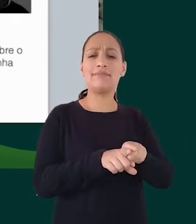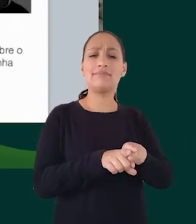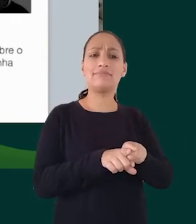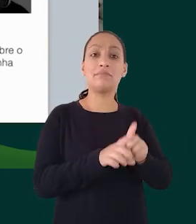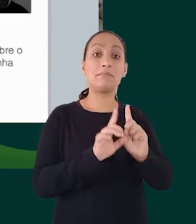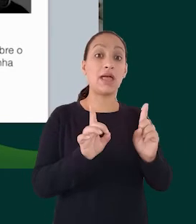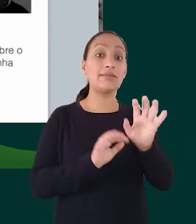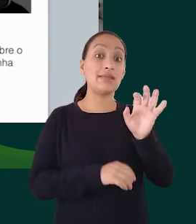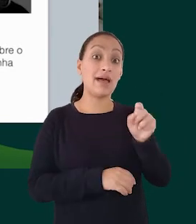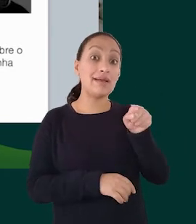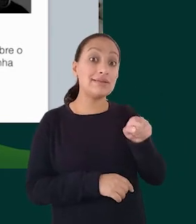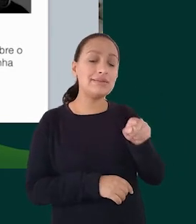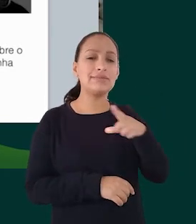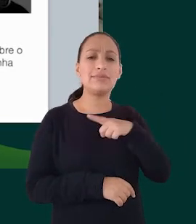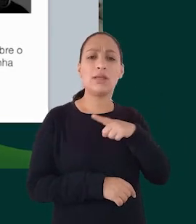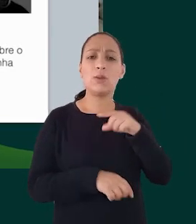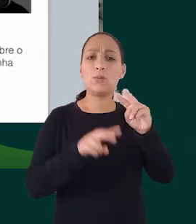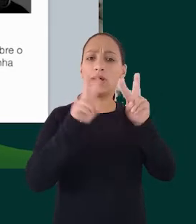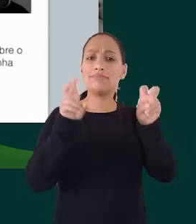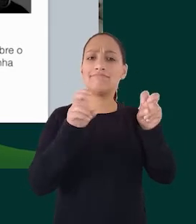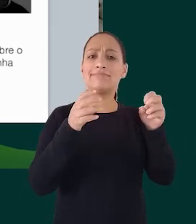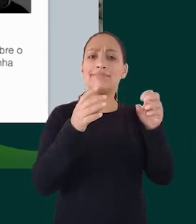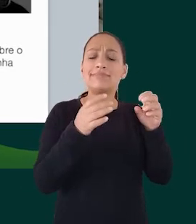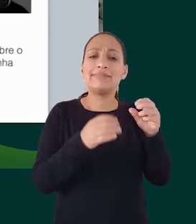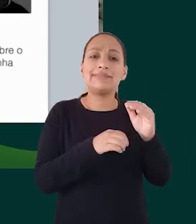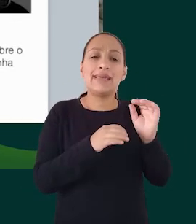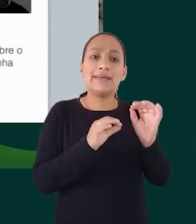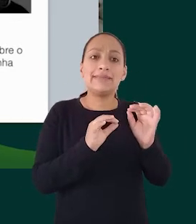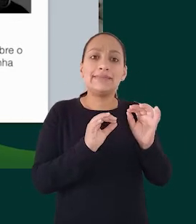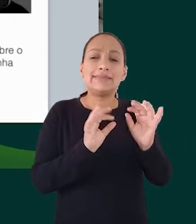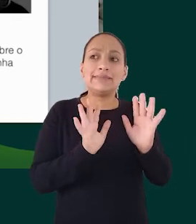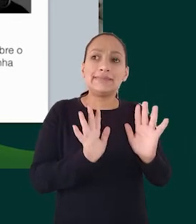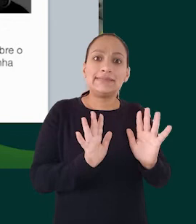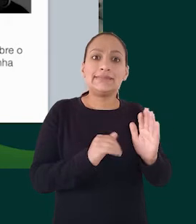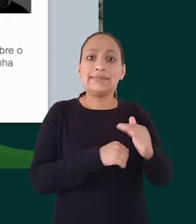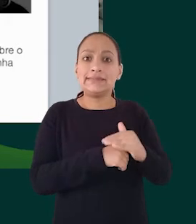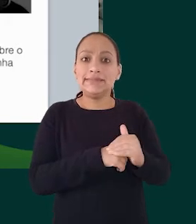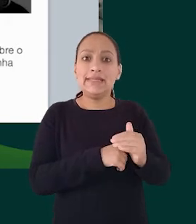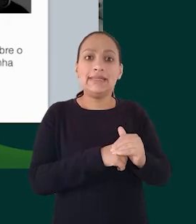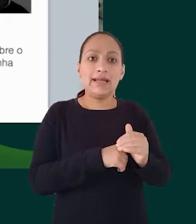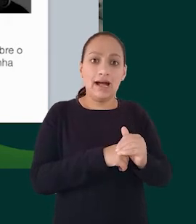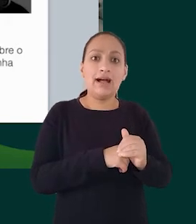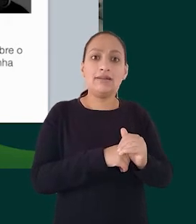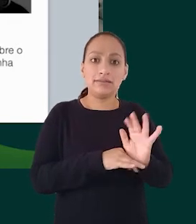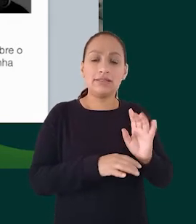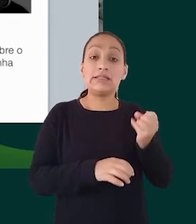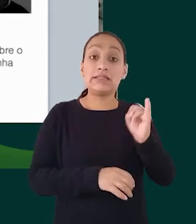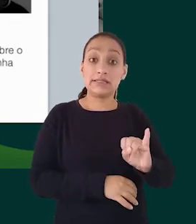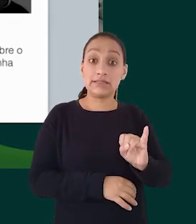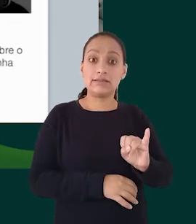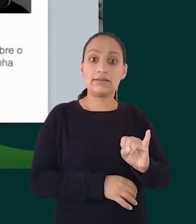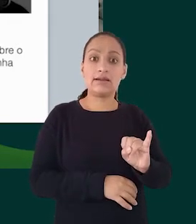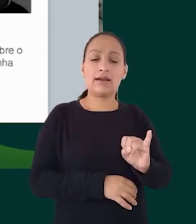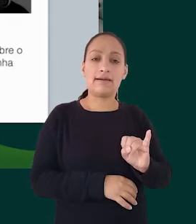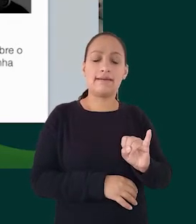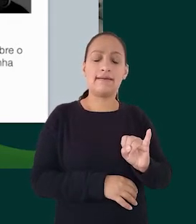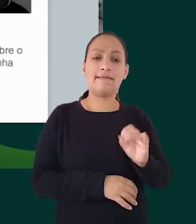Só que aí tem uma questão muito delicada, né? Muito sutil, porque se por acaso